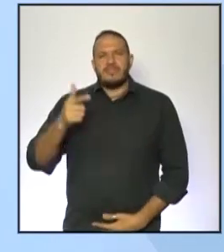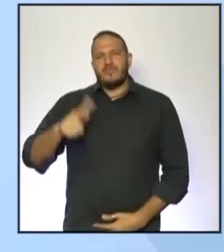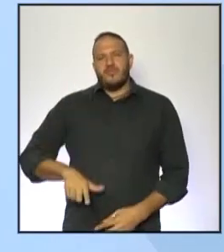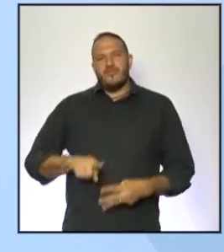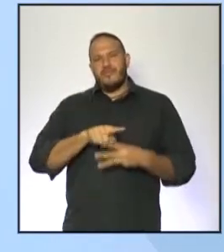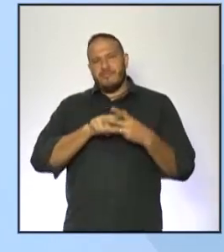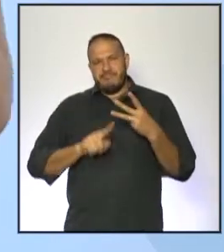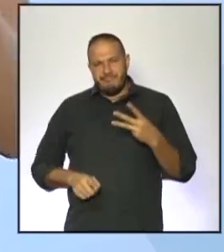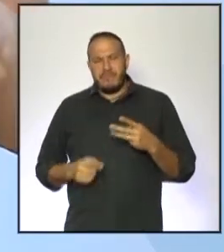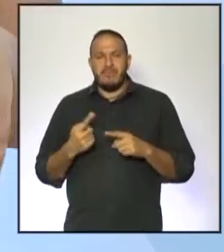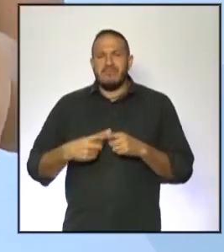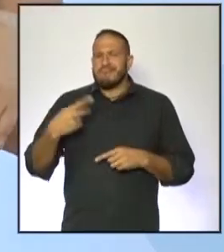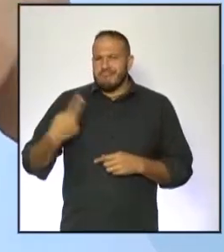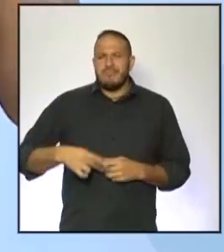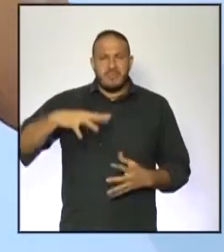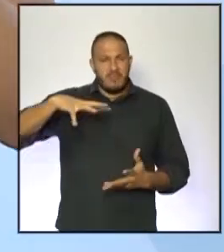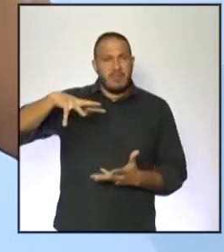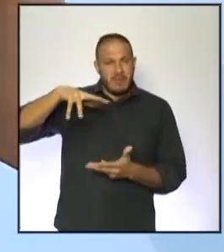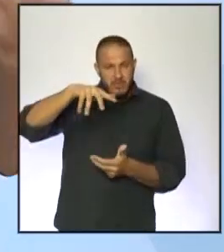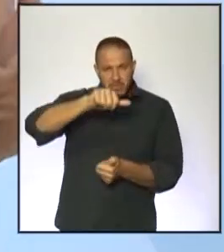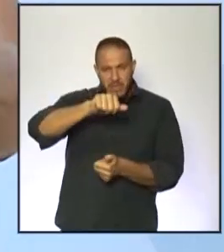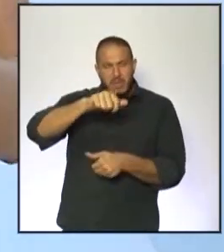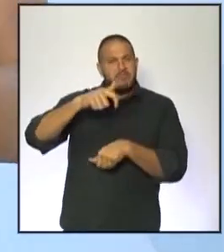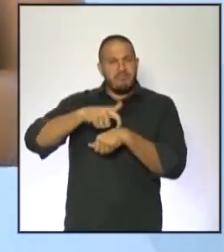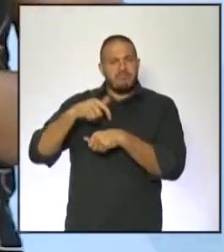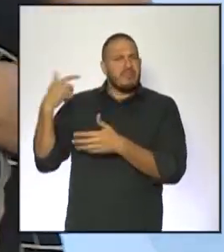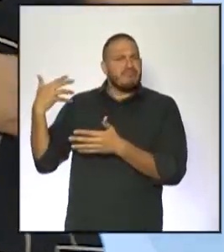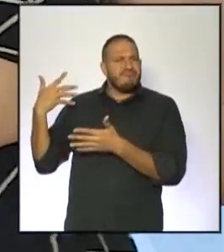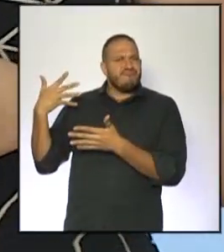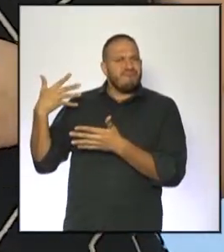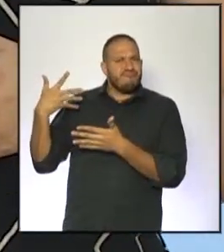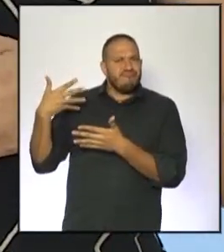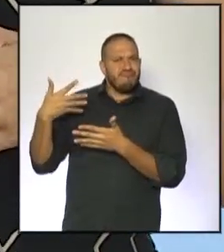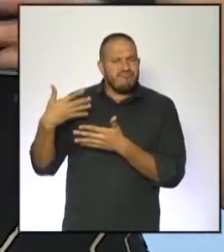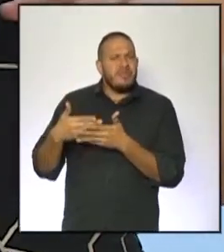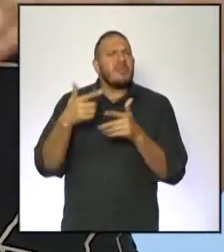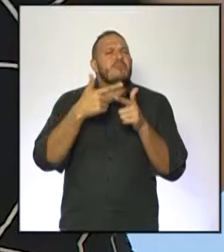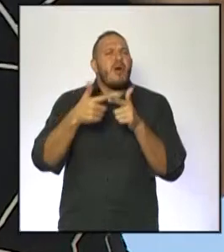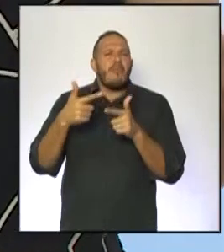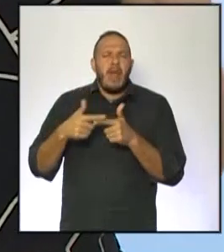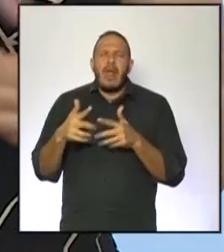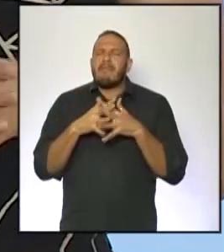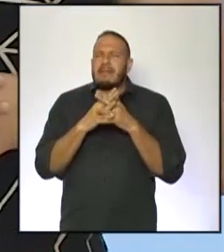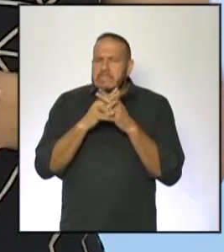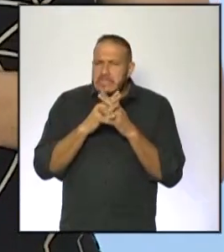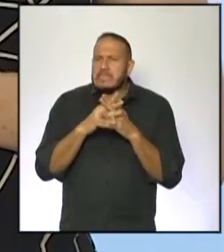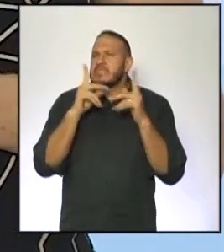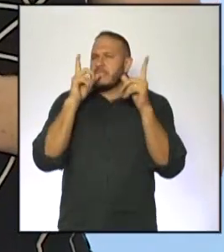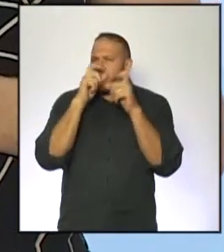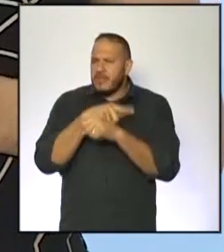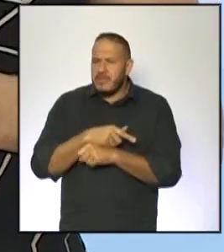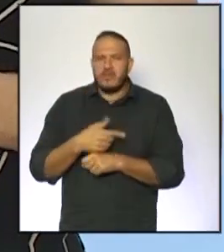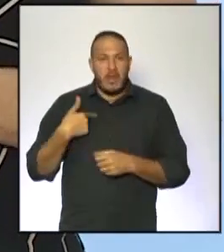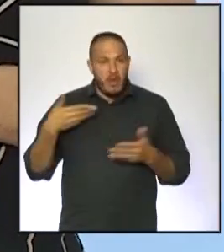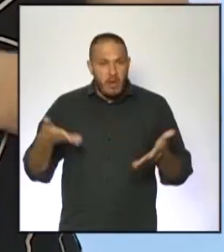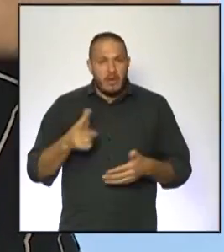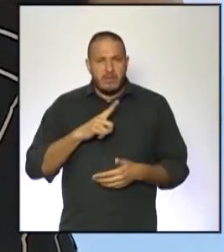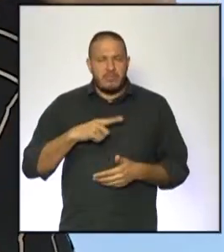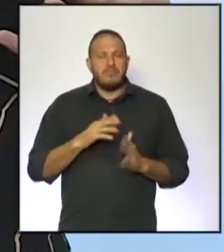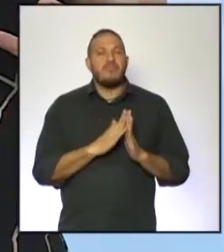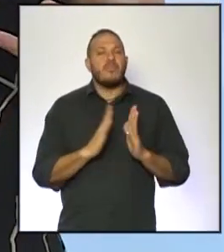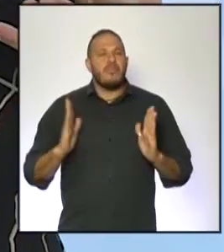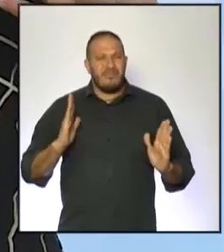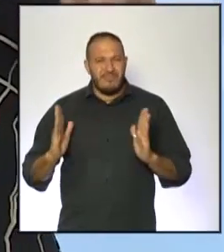muito, né? De um tempo para cá, nós estamos vivenciando um aquecimento global como nunca antes na história. E